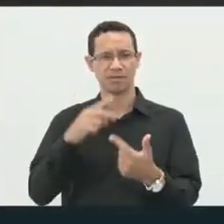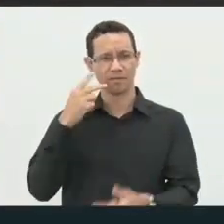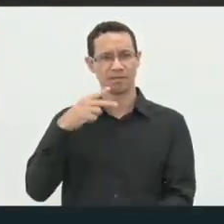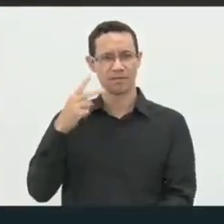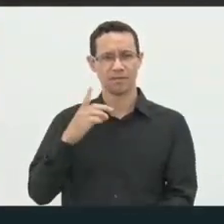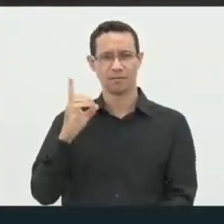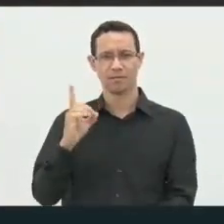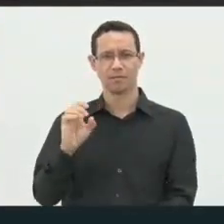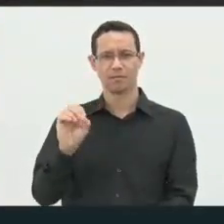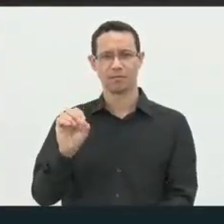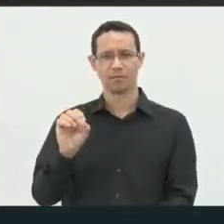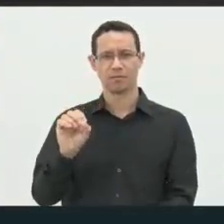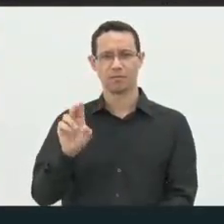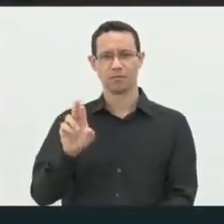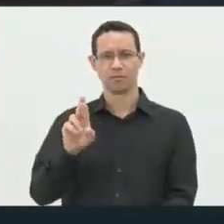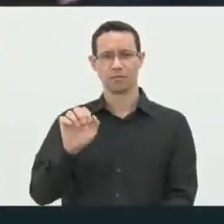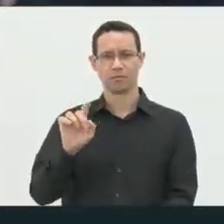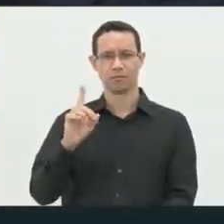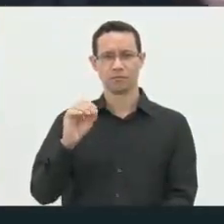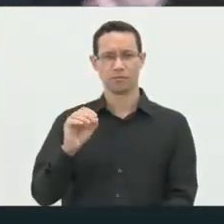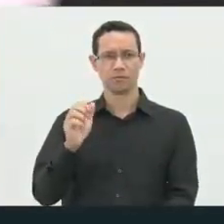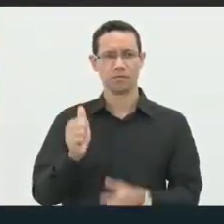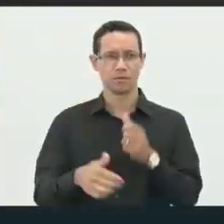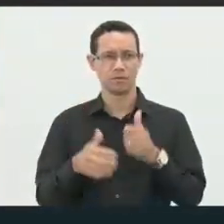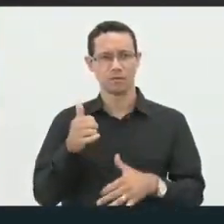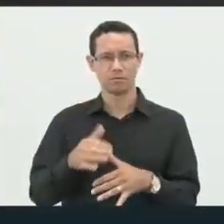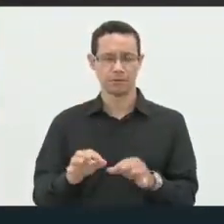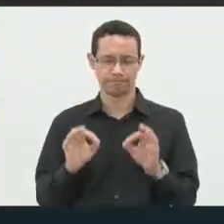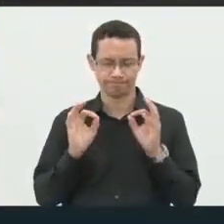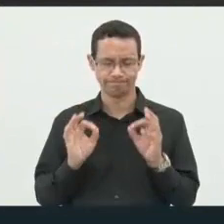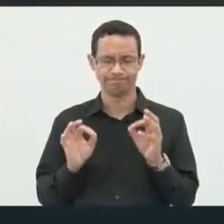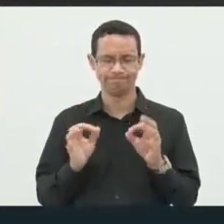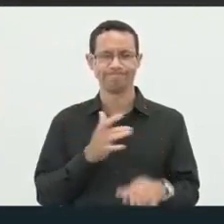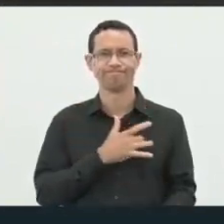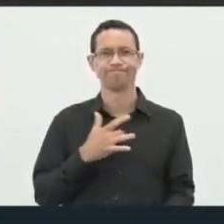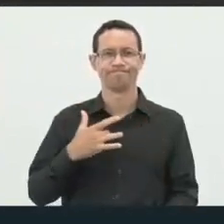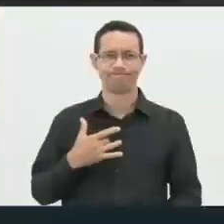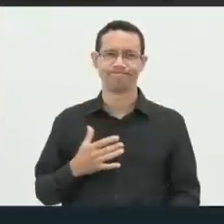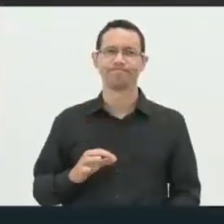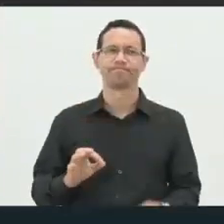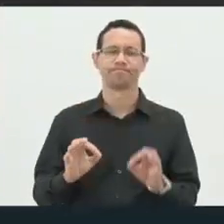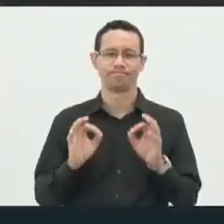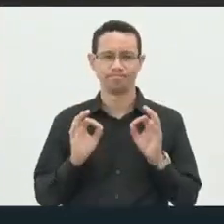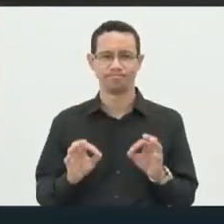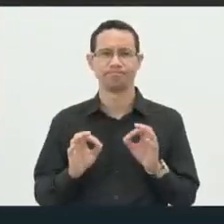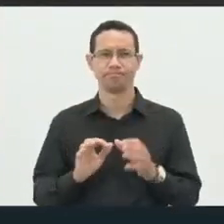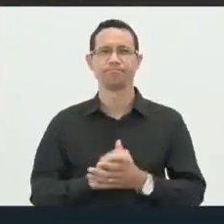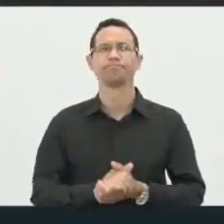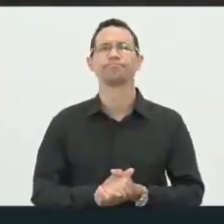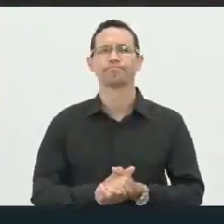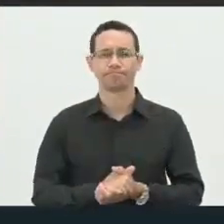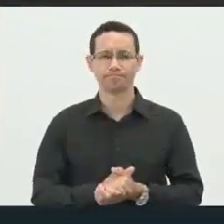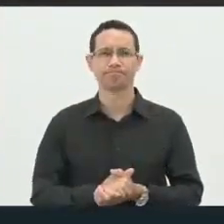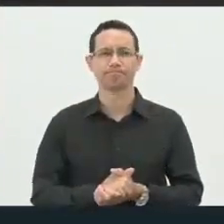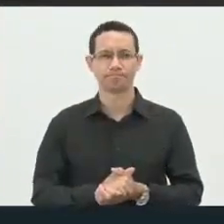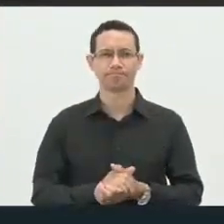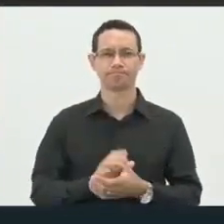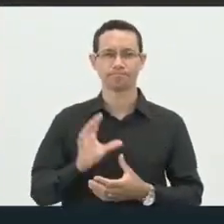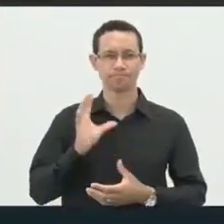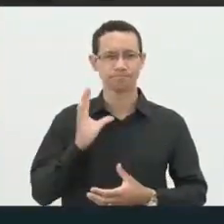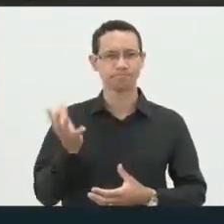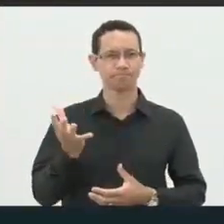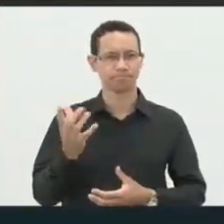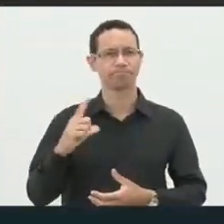falando é realmente a saúde pública a vereador é estar numa situação ainda